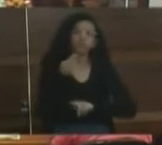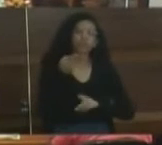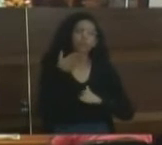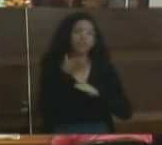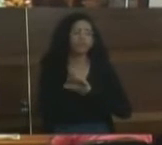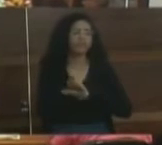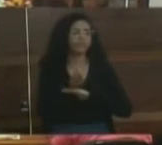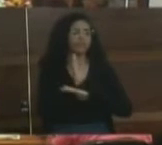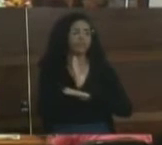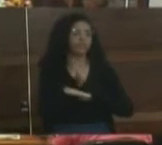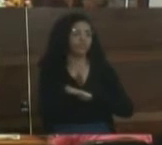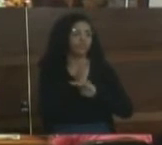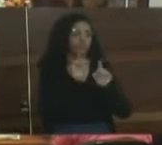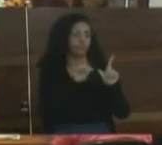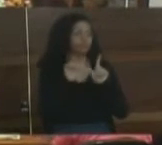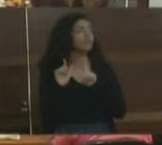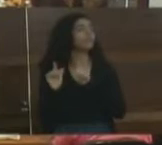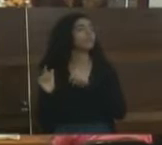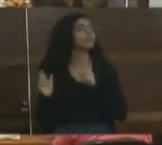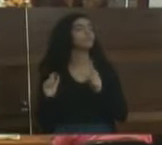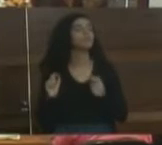direto nos quadros